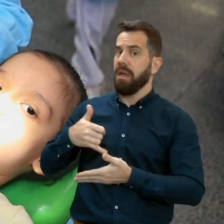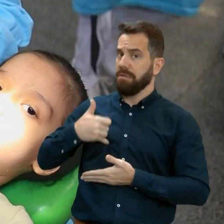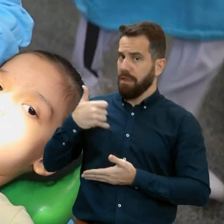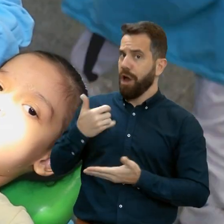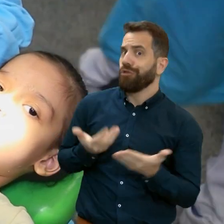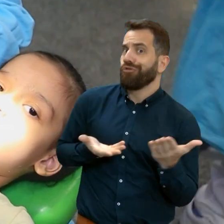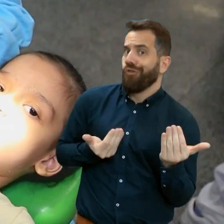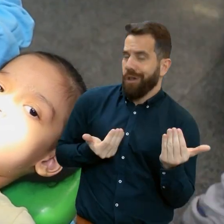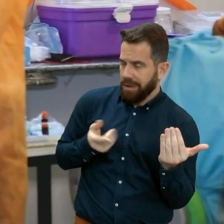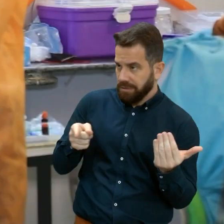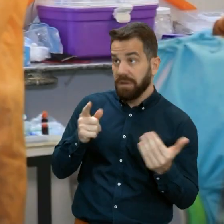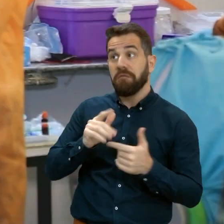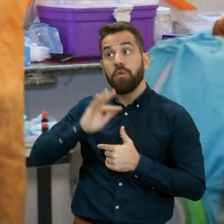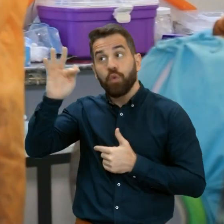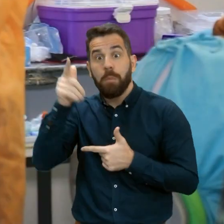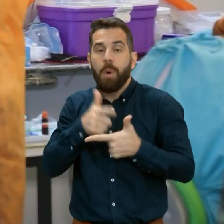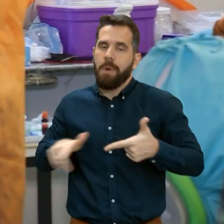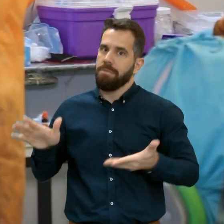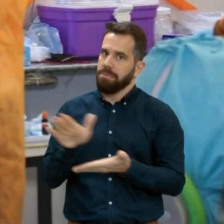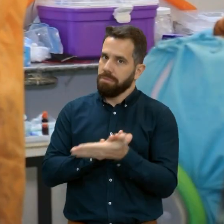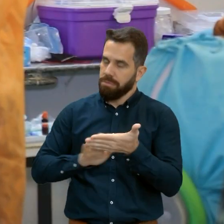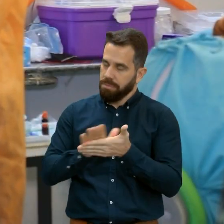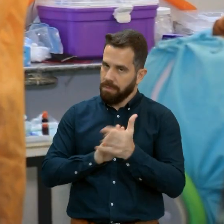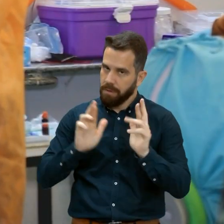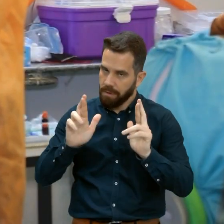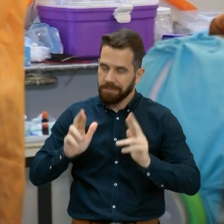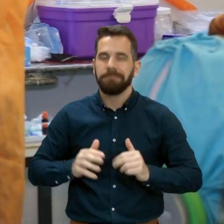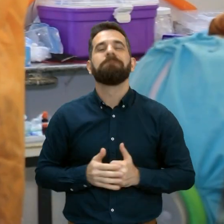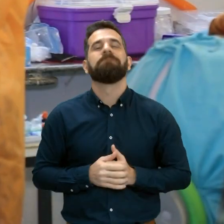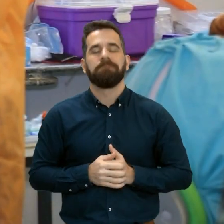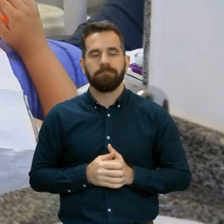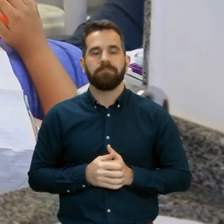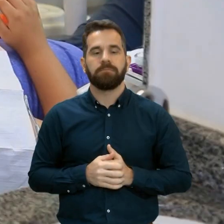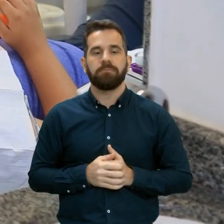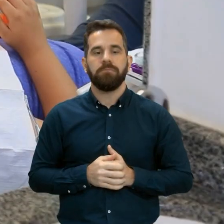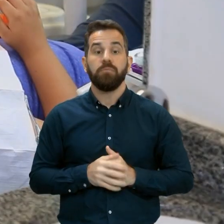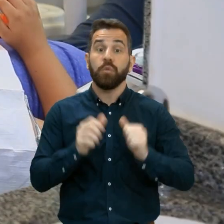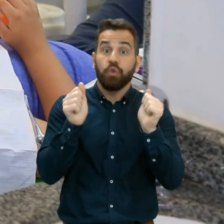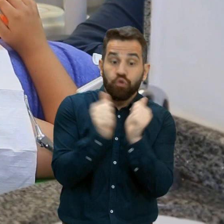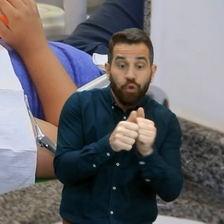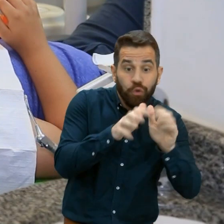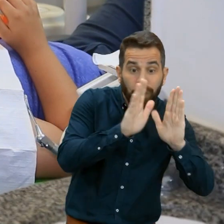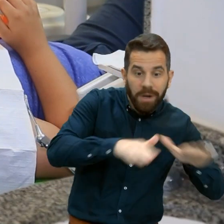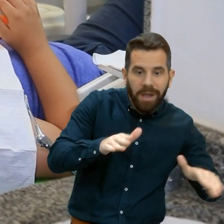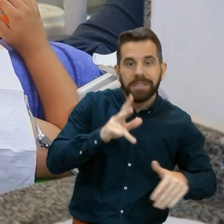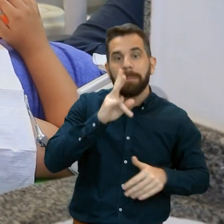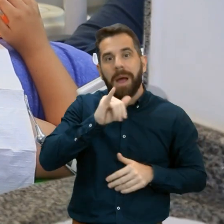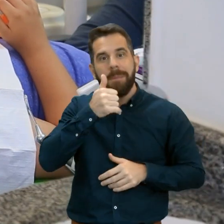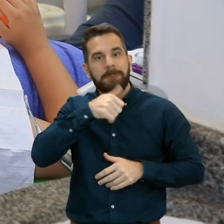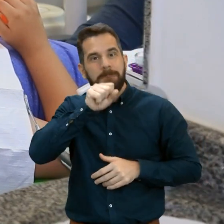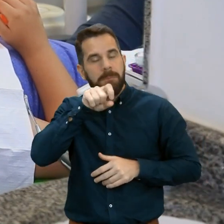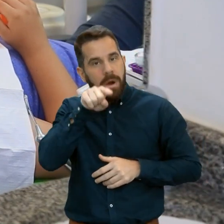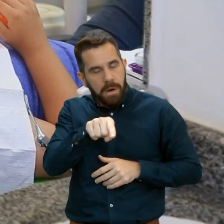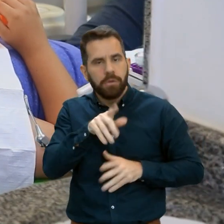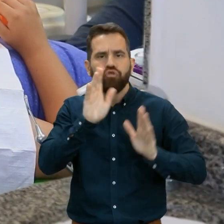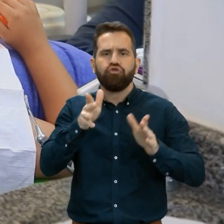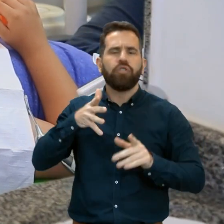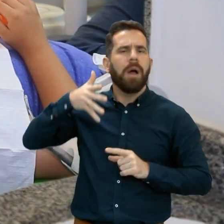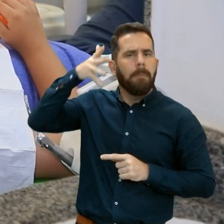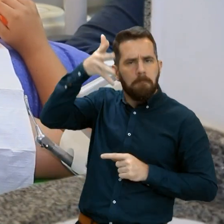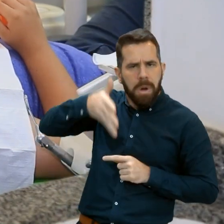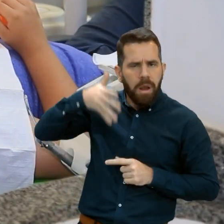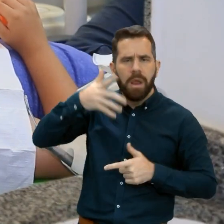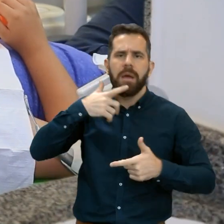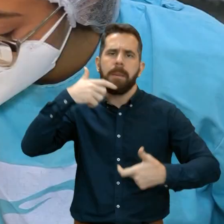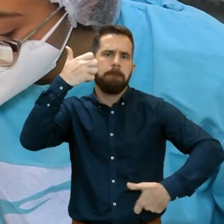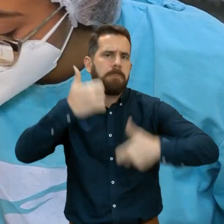não venha dar problema, né? Durante a atividade com crianças e pais, foram realizadas palestras sobre o desenvolvimento da